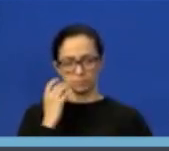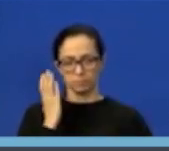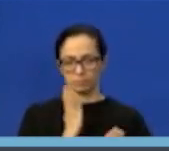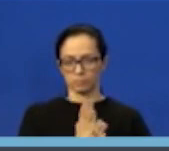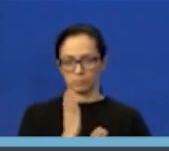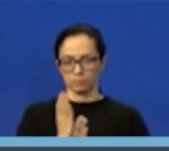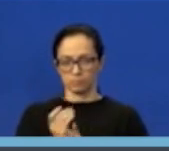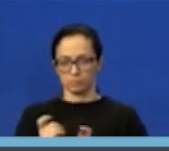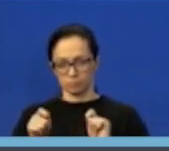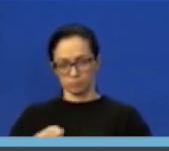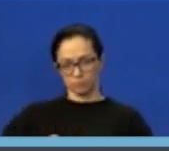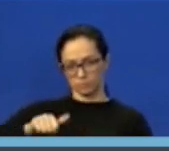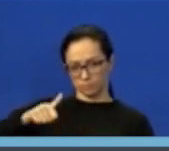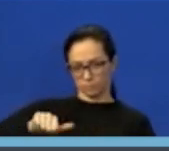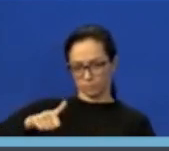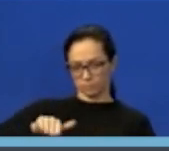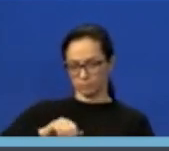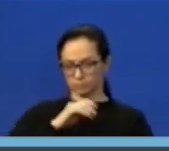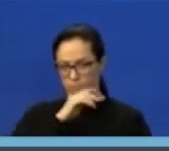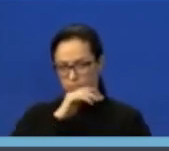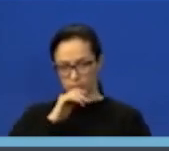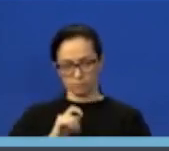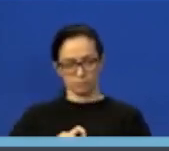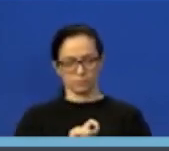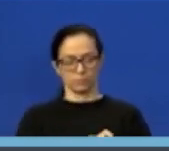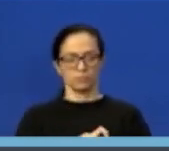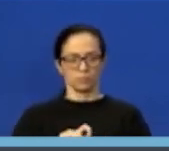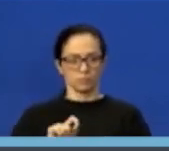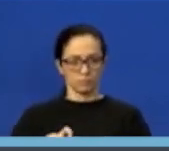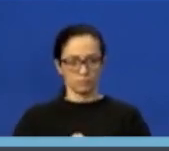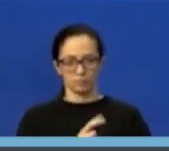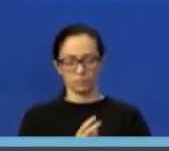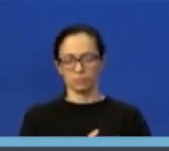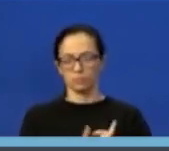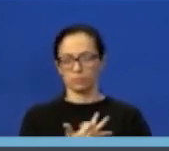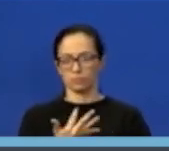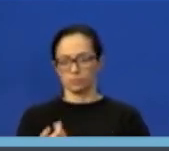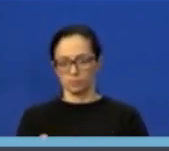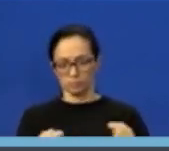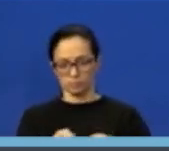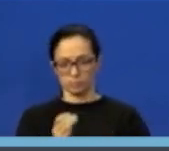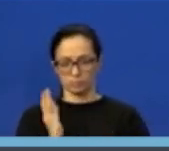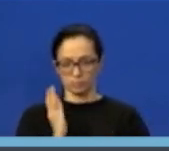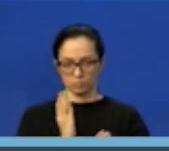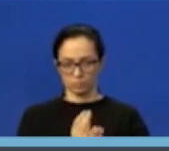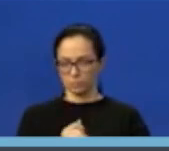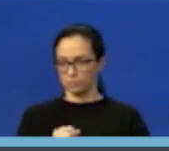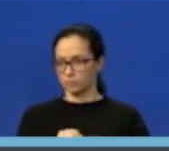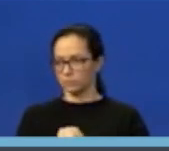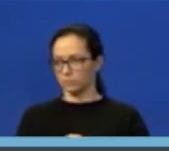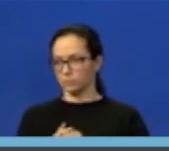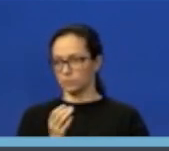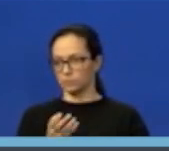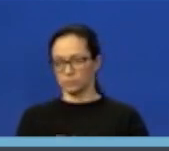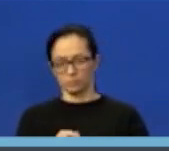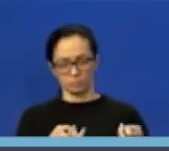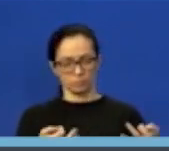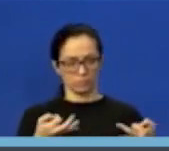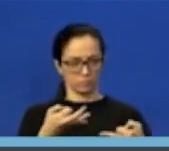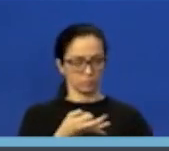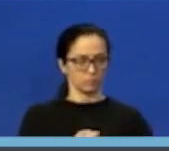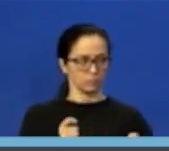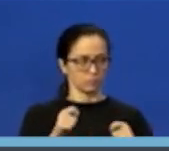identificados e avaliados qual deles, ou quantos deles são necessários para que o diagnóstico ele seja preciso